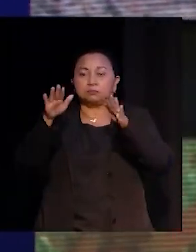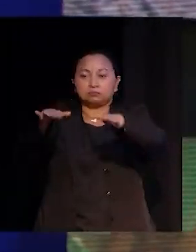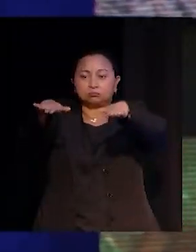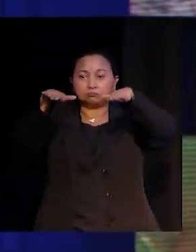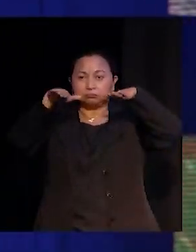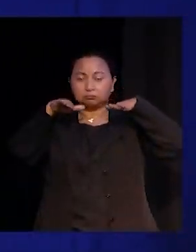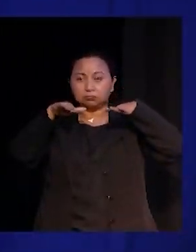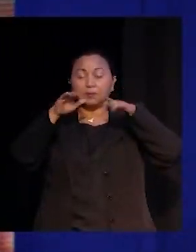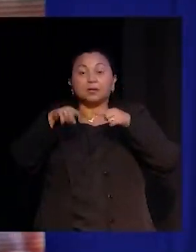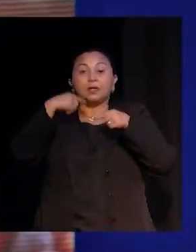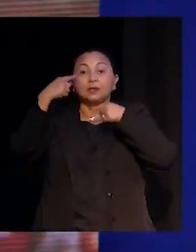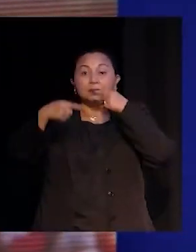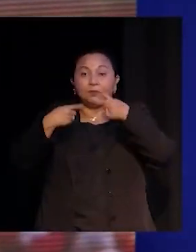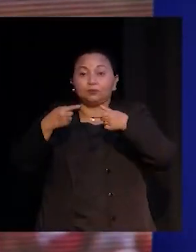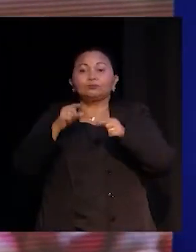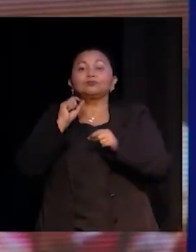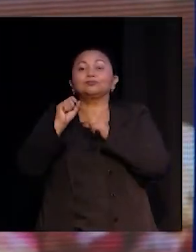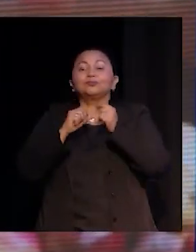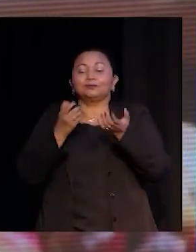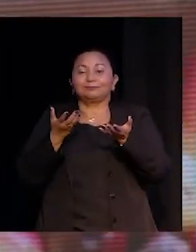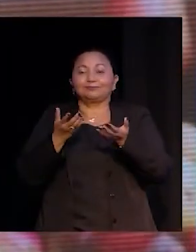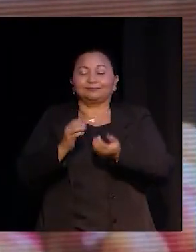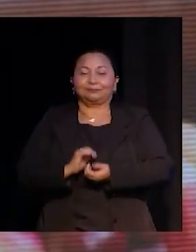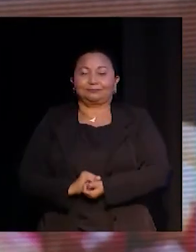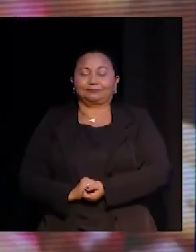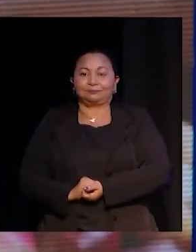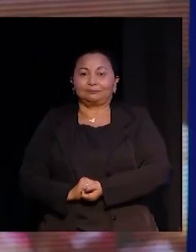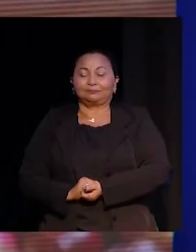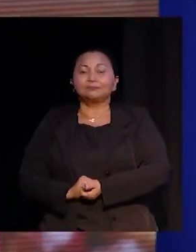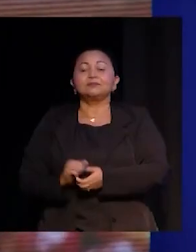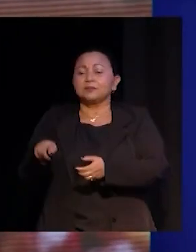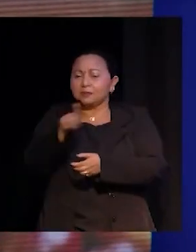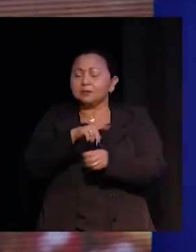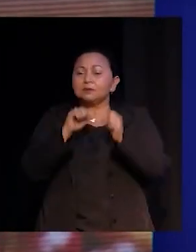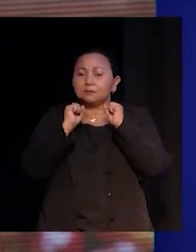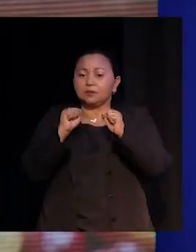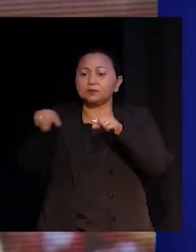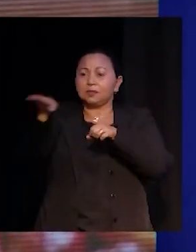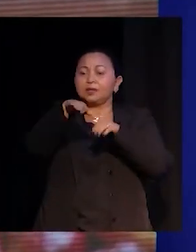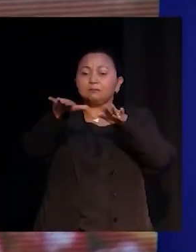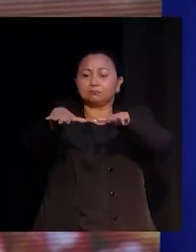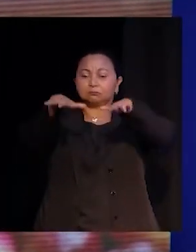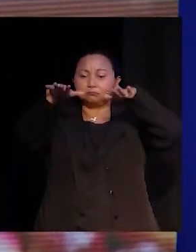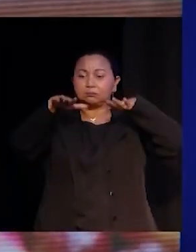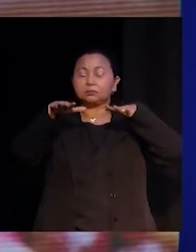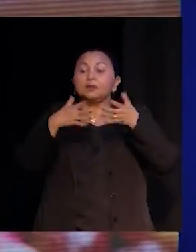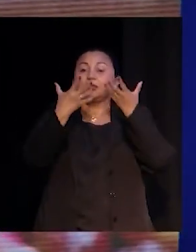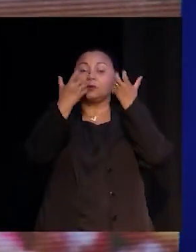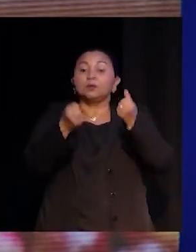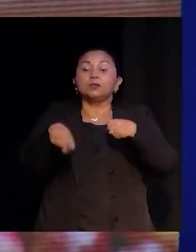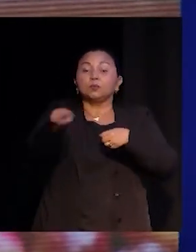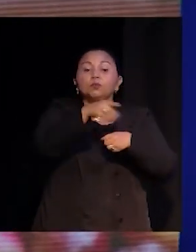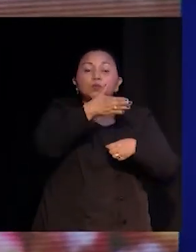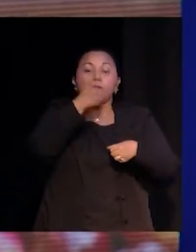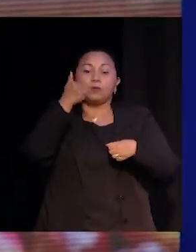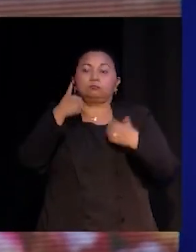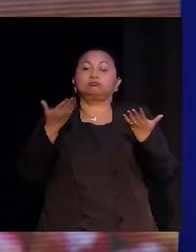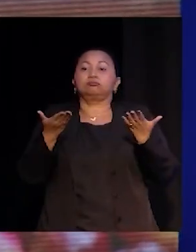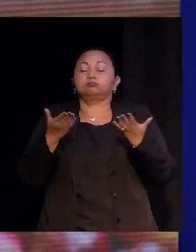final das contas, decisivas para que o Supremo resolva qual a posição que vai